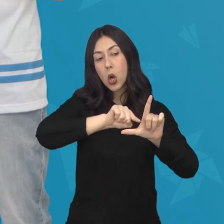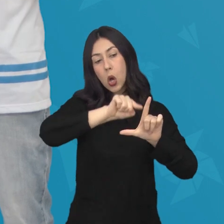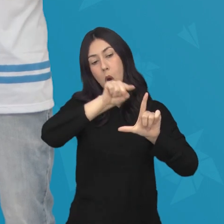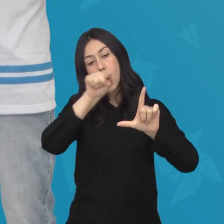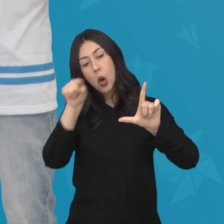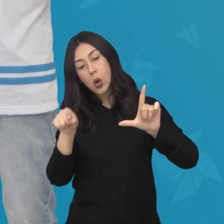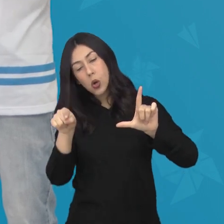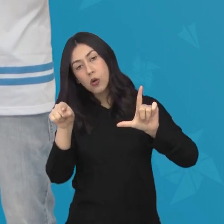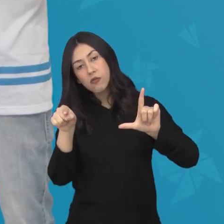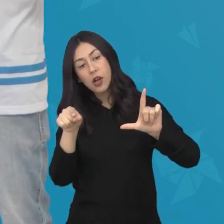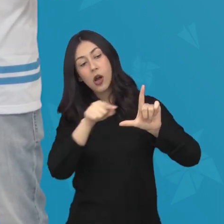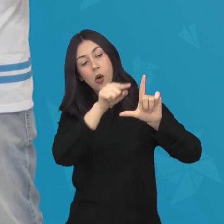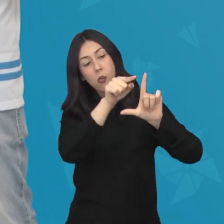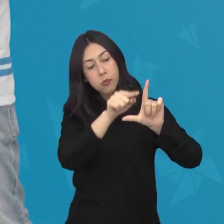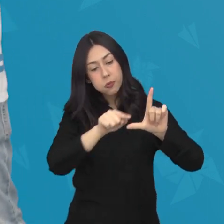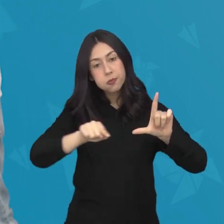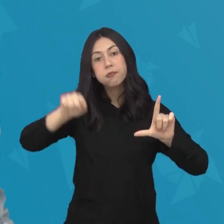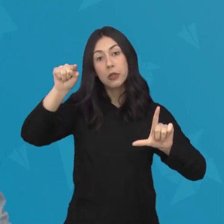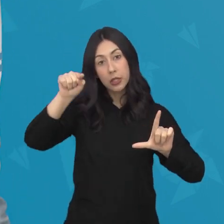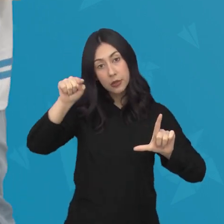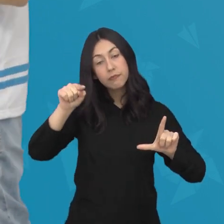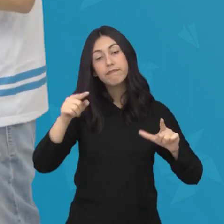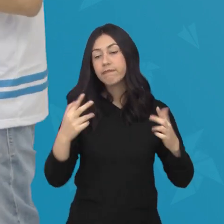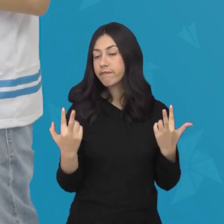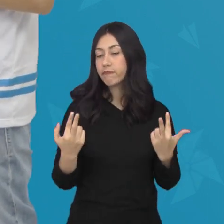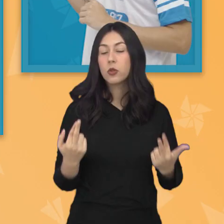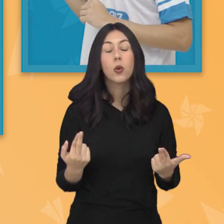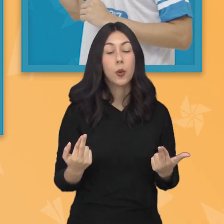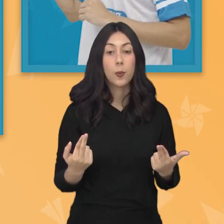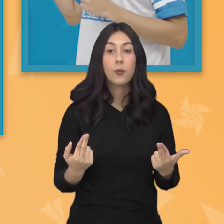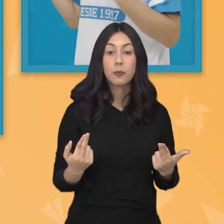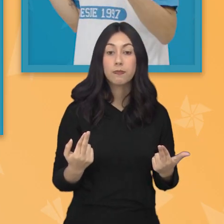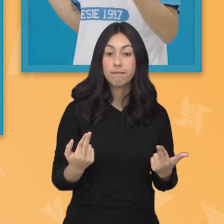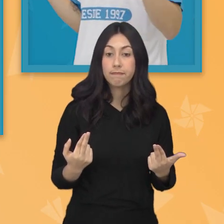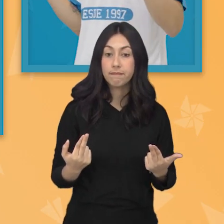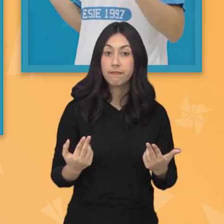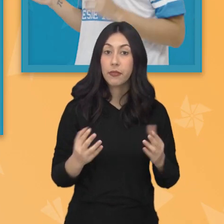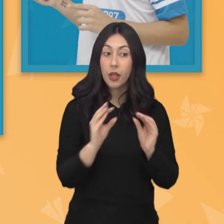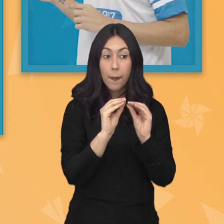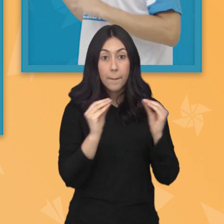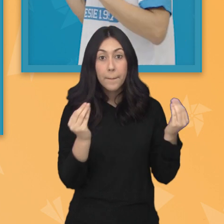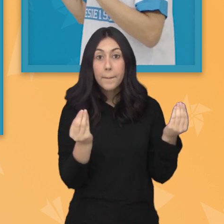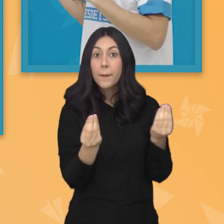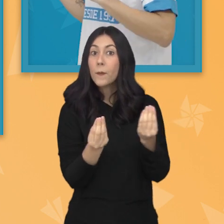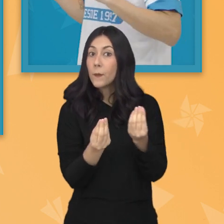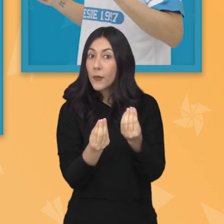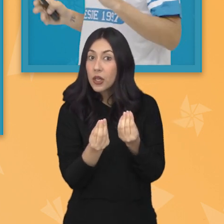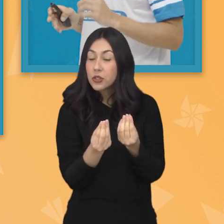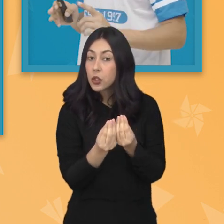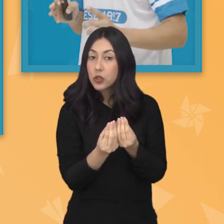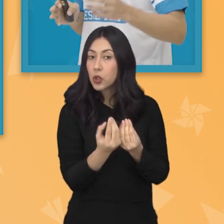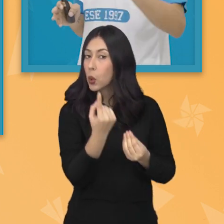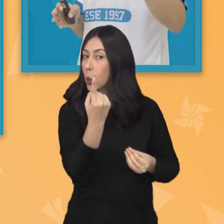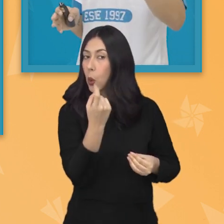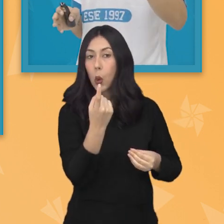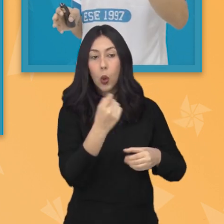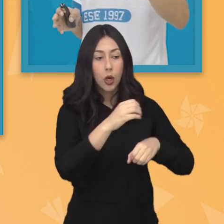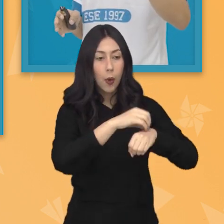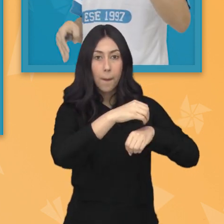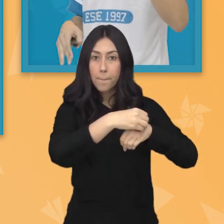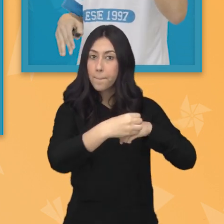curvas de resfriamento também, são a mesma coisa. E para substâncias puras, uma característica importante, esses diagramas apresentam